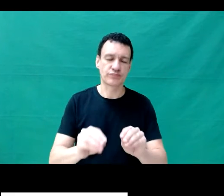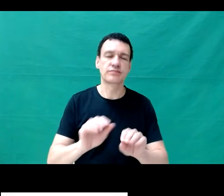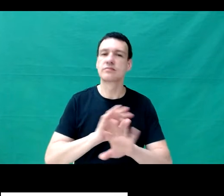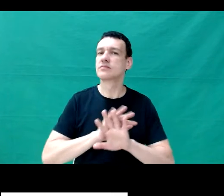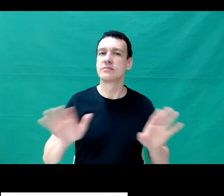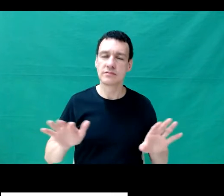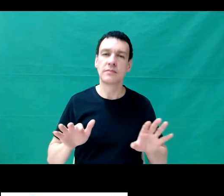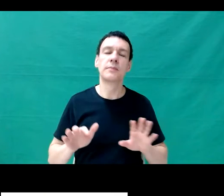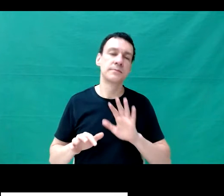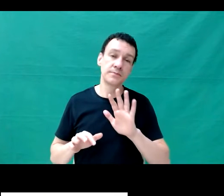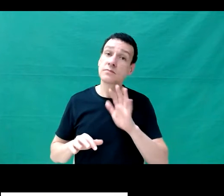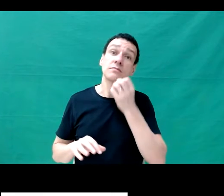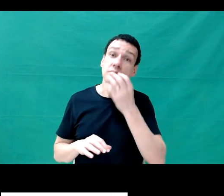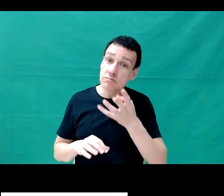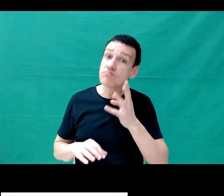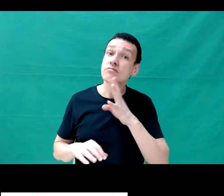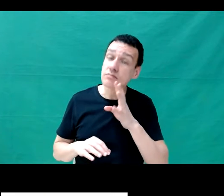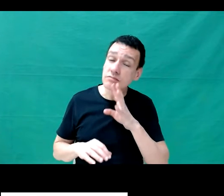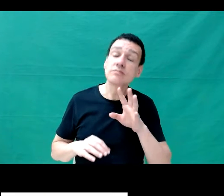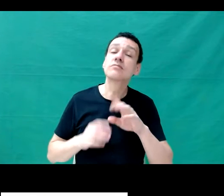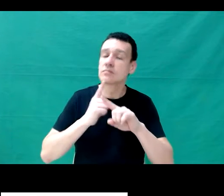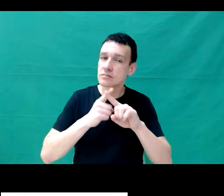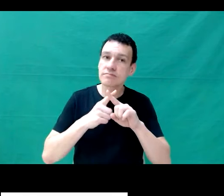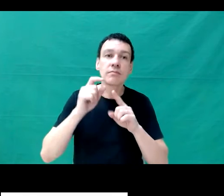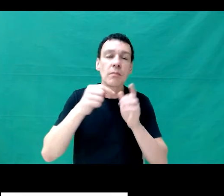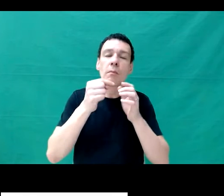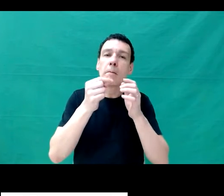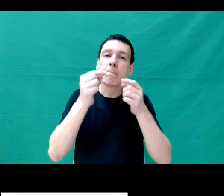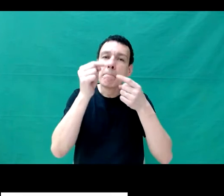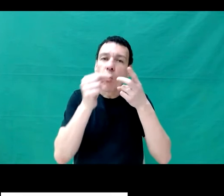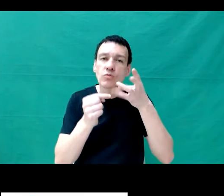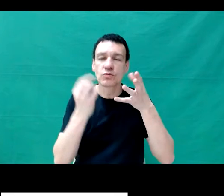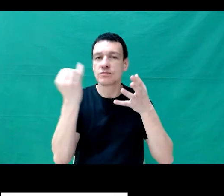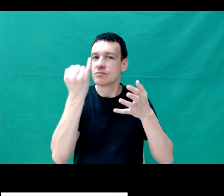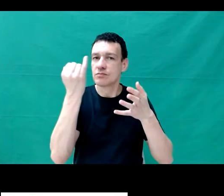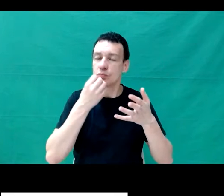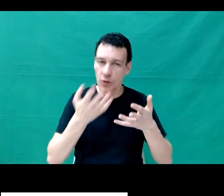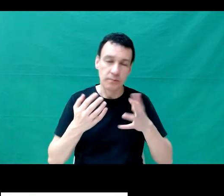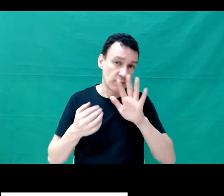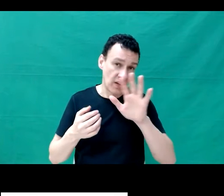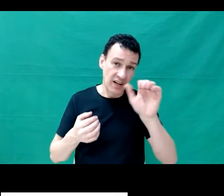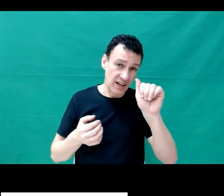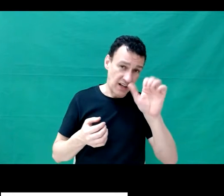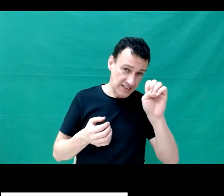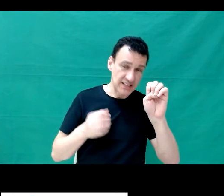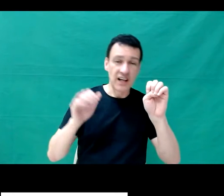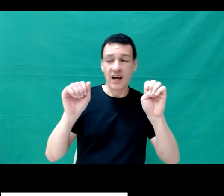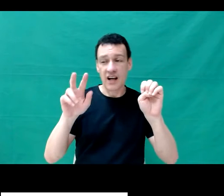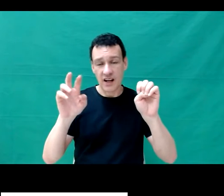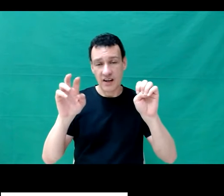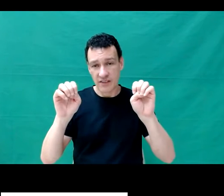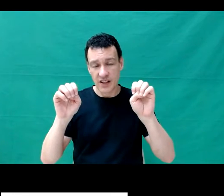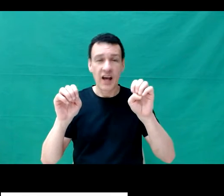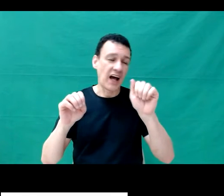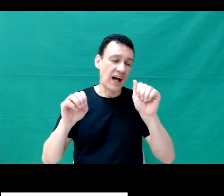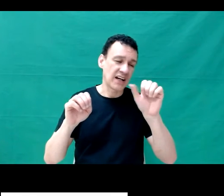traz alguns pontos muito legais. O Axie e o Aave são ferramentas que você não consegue colocar. Tanto o Asis, o